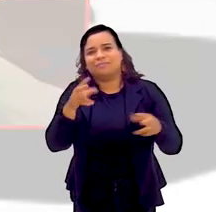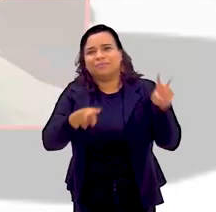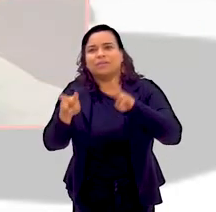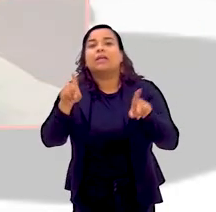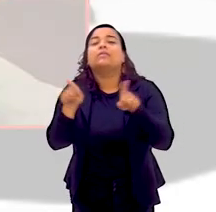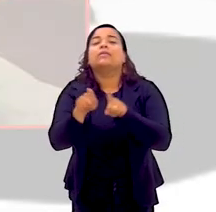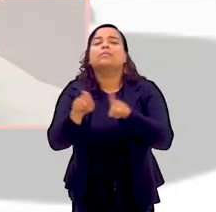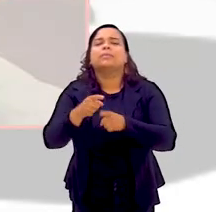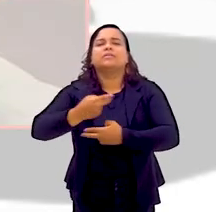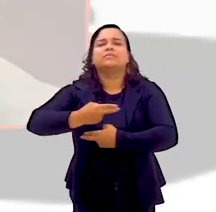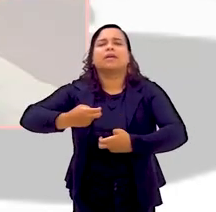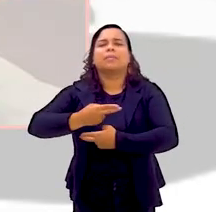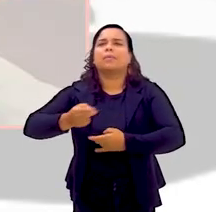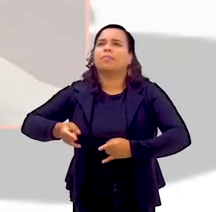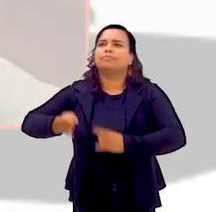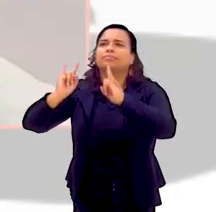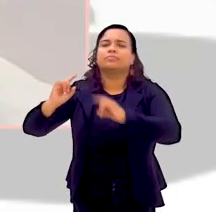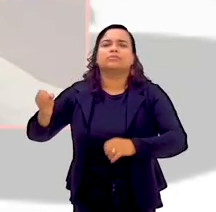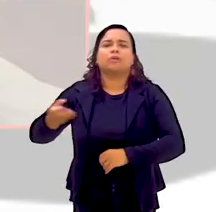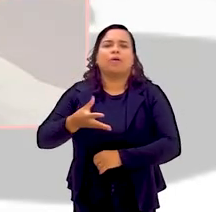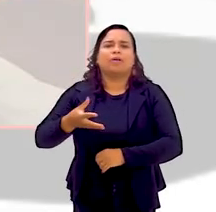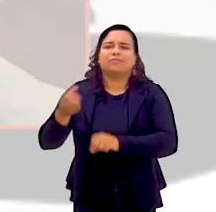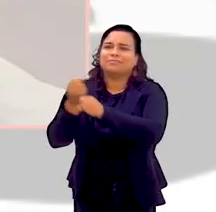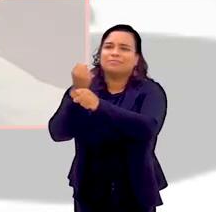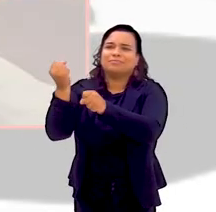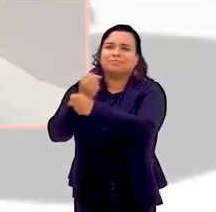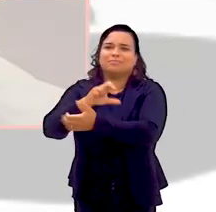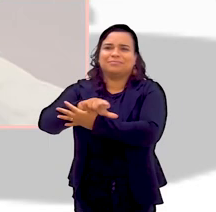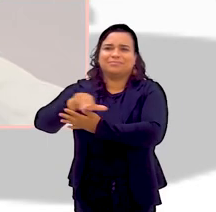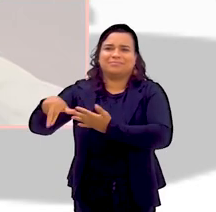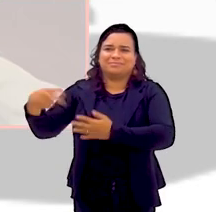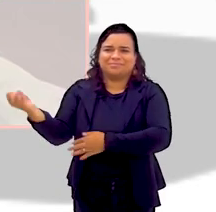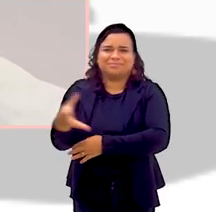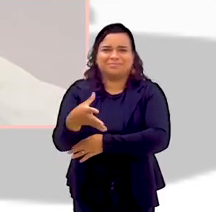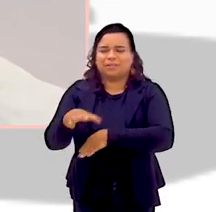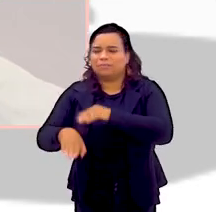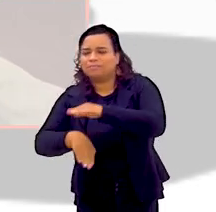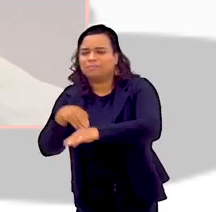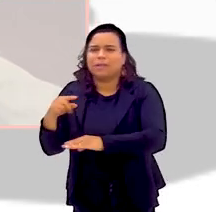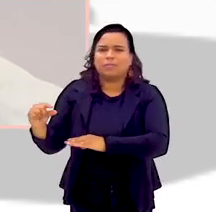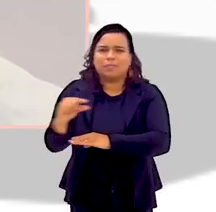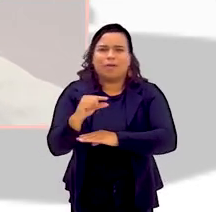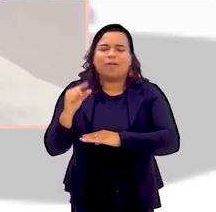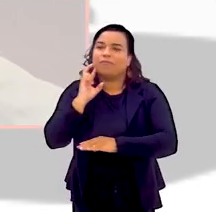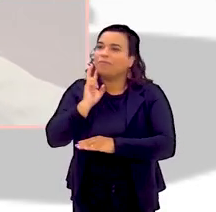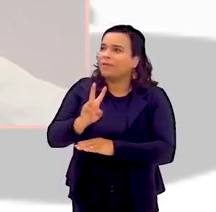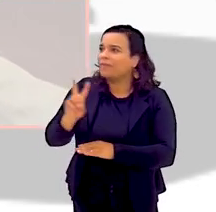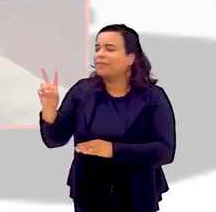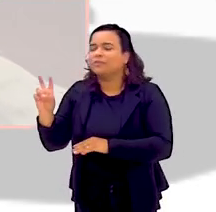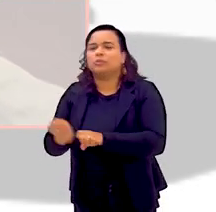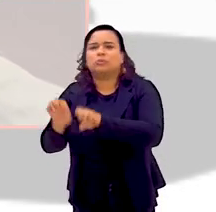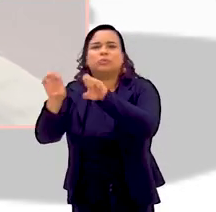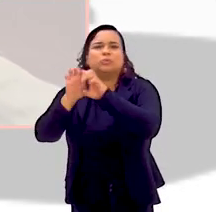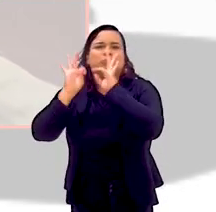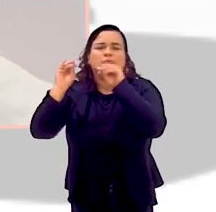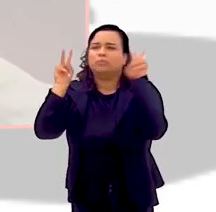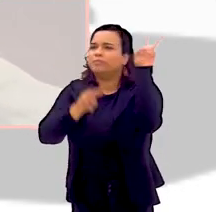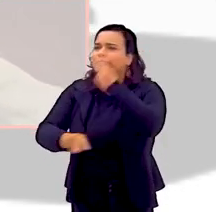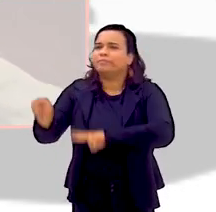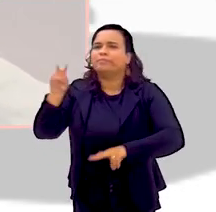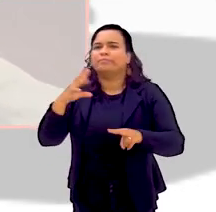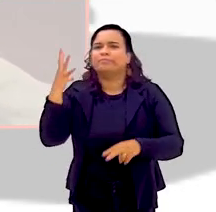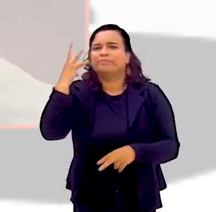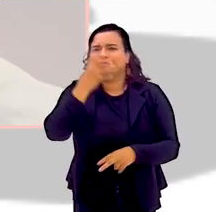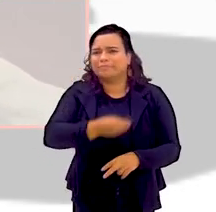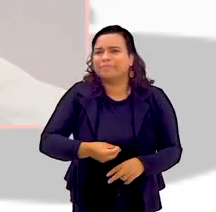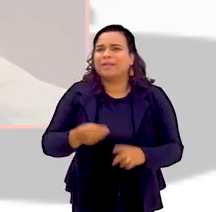sede do Sebrae Rio, que está próximo do Ana Marechal Câmara, a poucos passos daqui, que me permite que meu escritório estando aqui, eu vá para o Sebrae